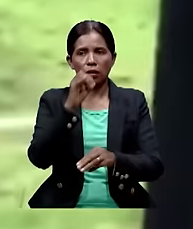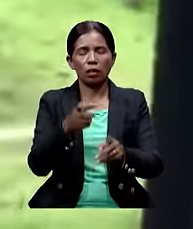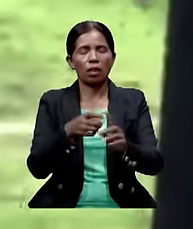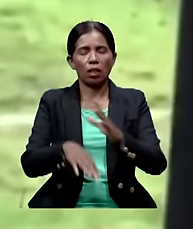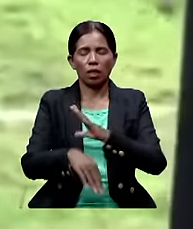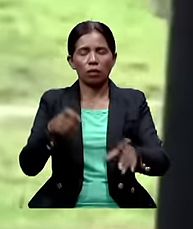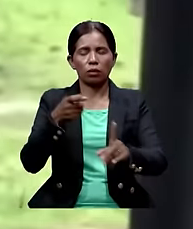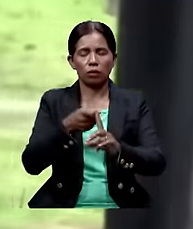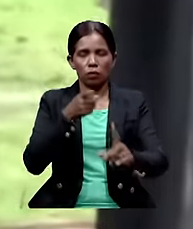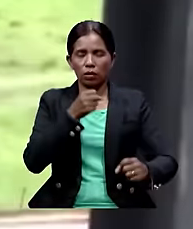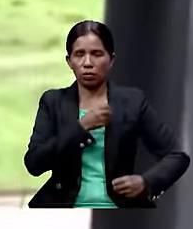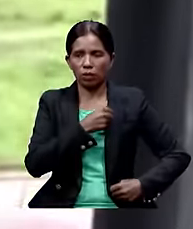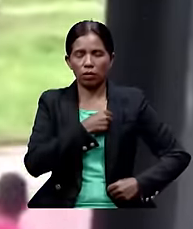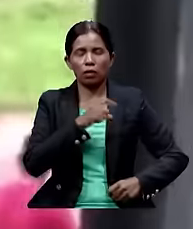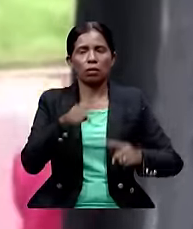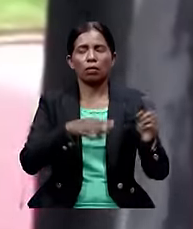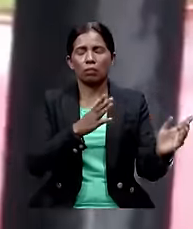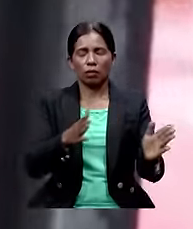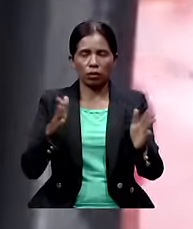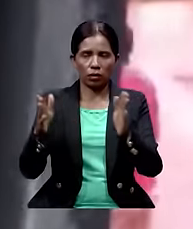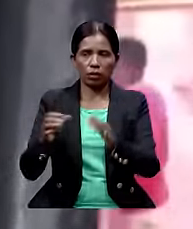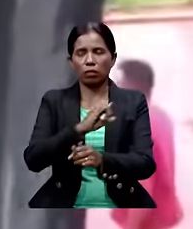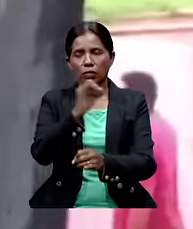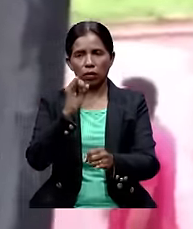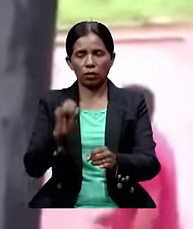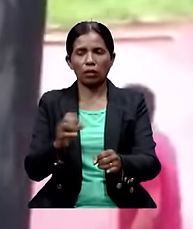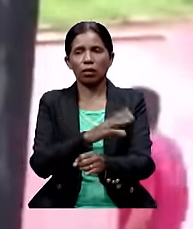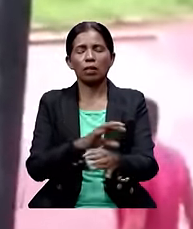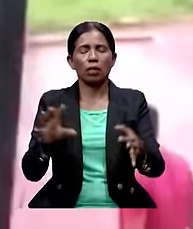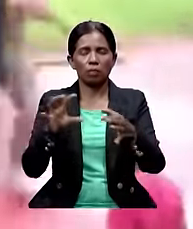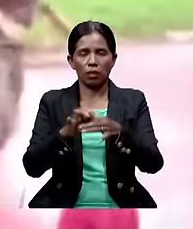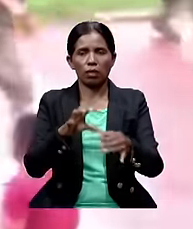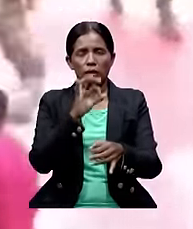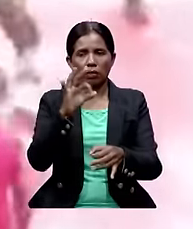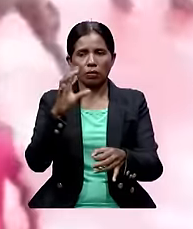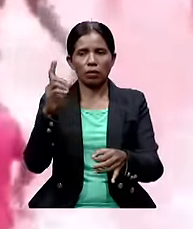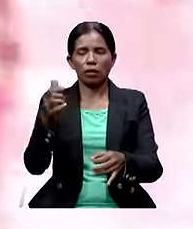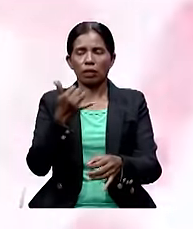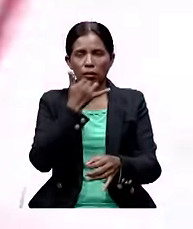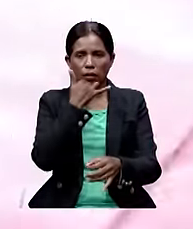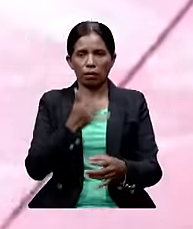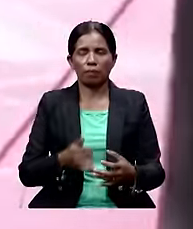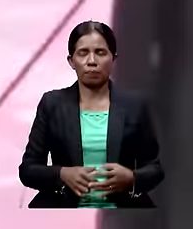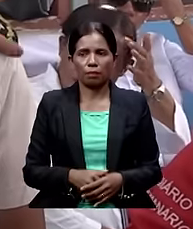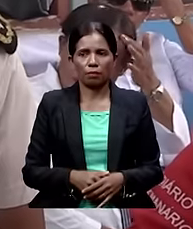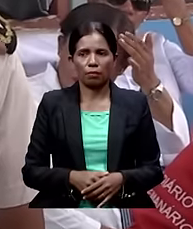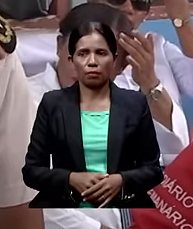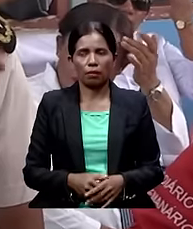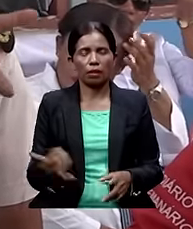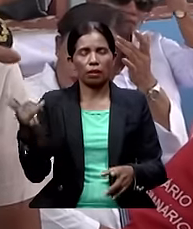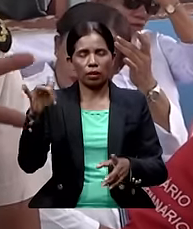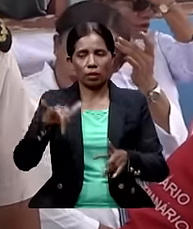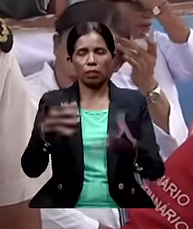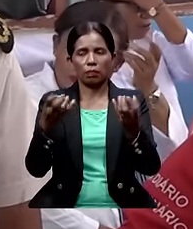Vida Militar, bem ir a processo de investigação prova cata, membro FFDTL, ne Sala Dunic. Se a gente barra